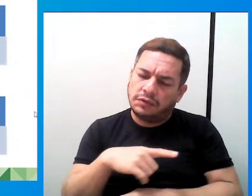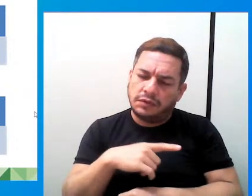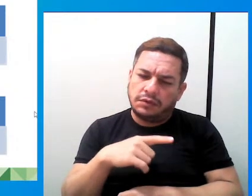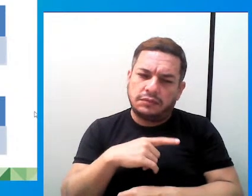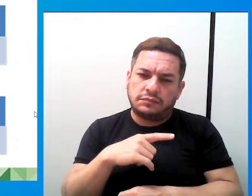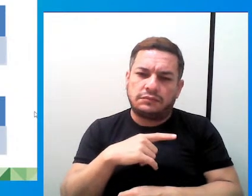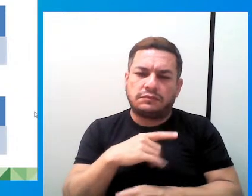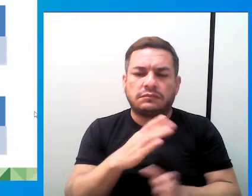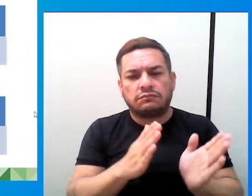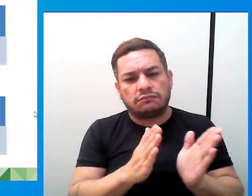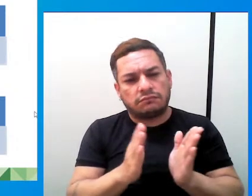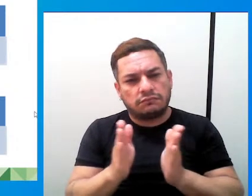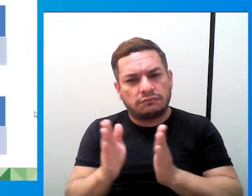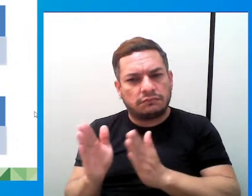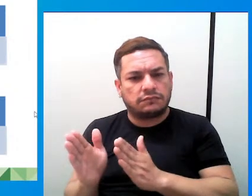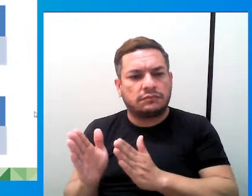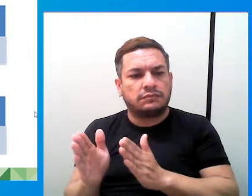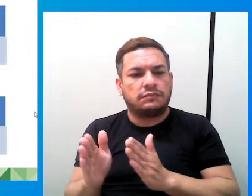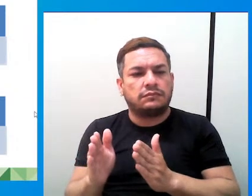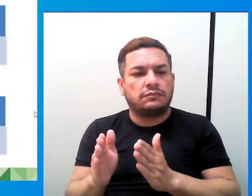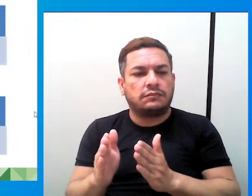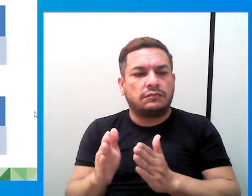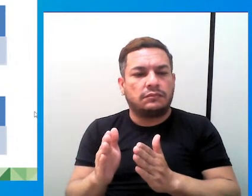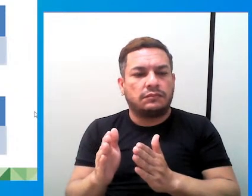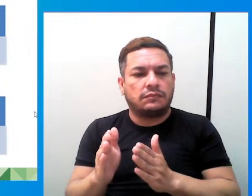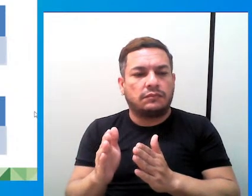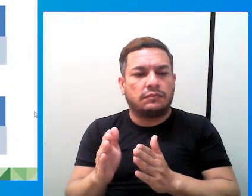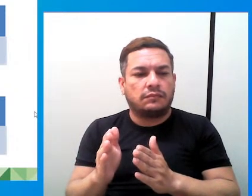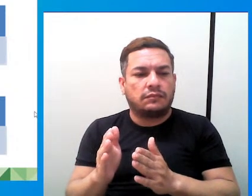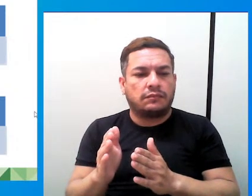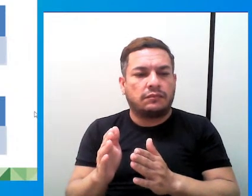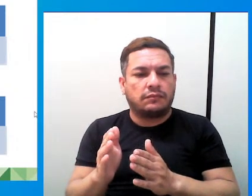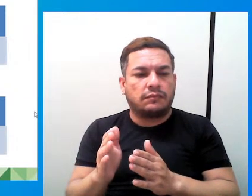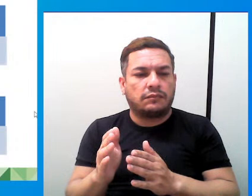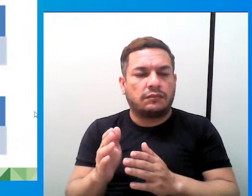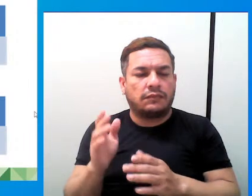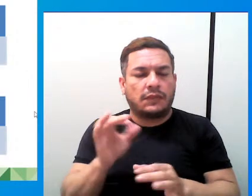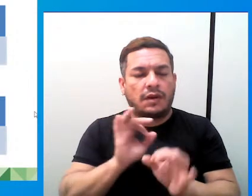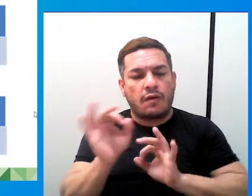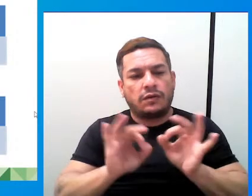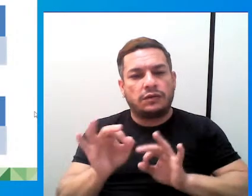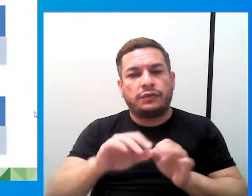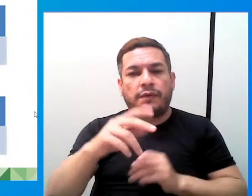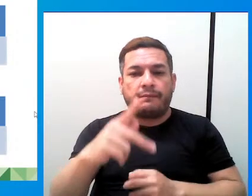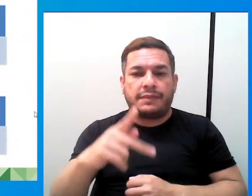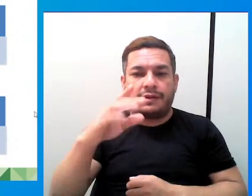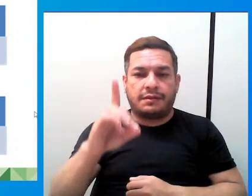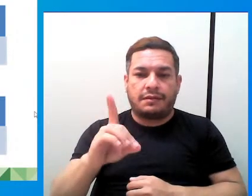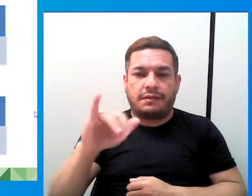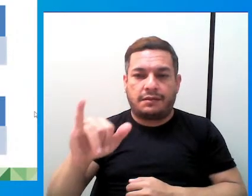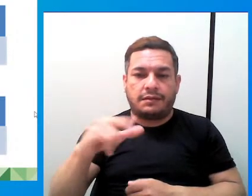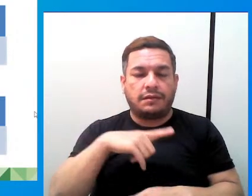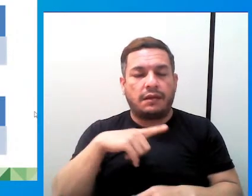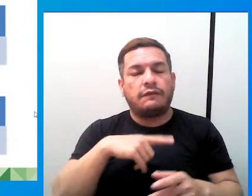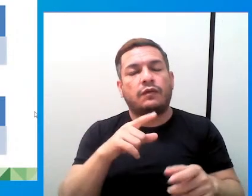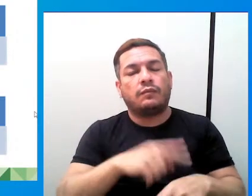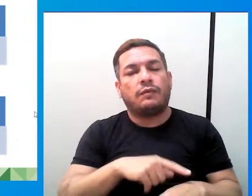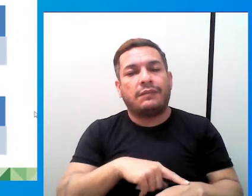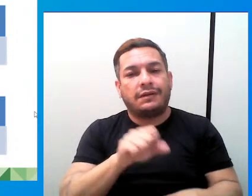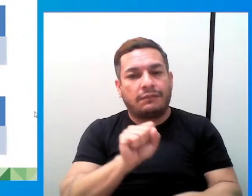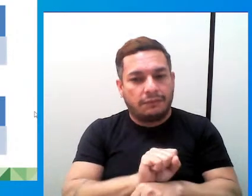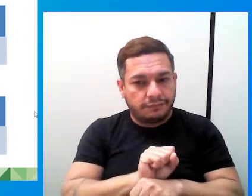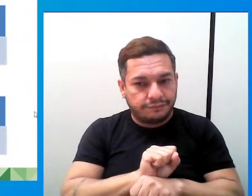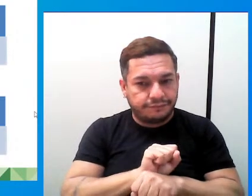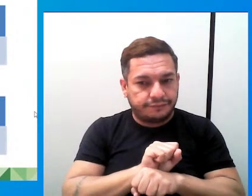função da revisão do nosso, da construção do nosso PDI, nós tivemos um tempo de paralisação desse